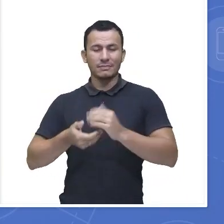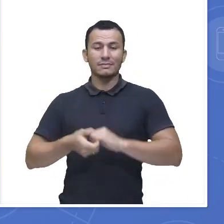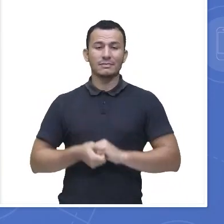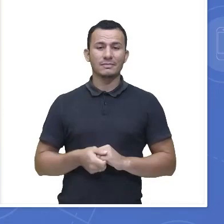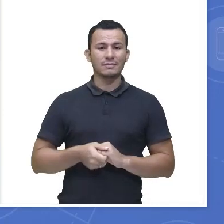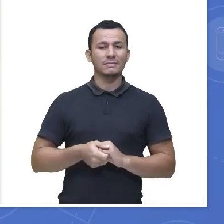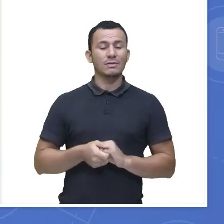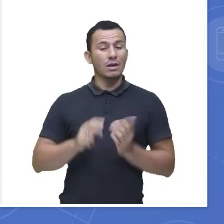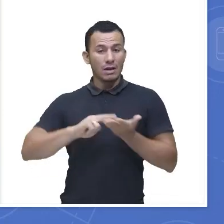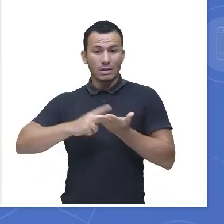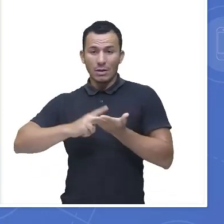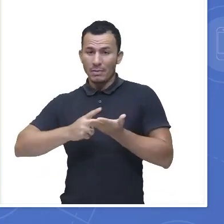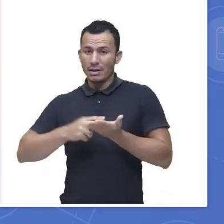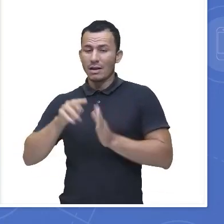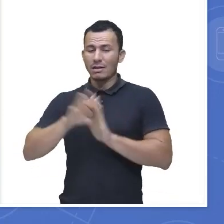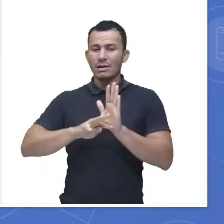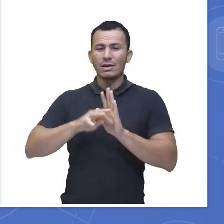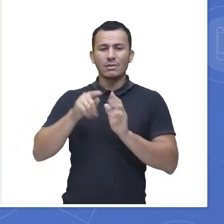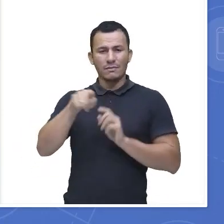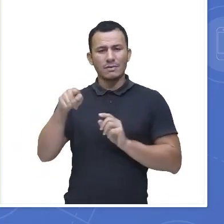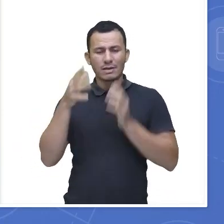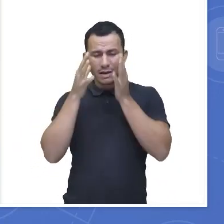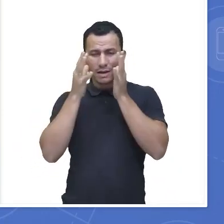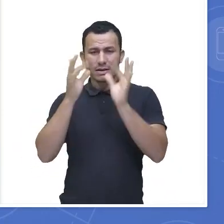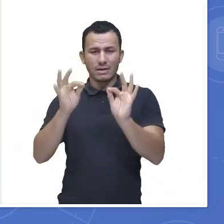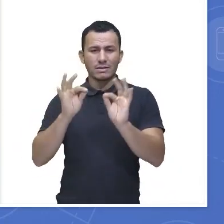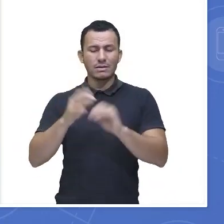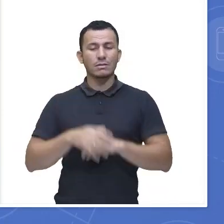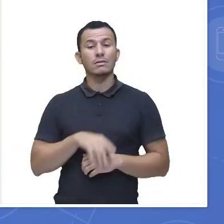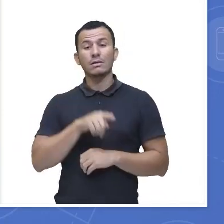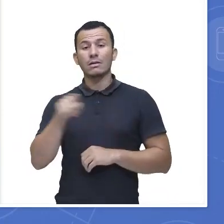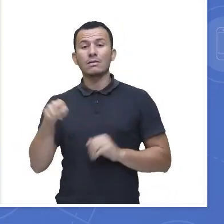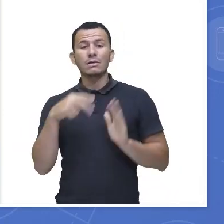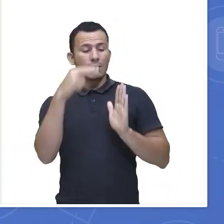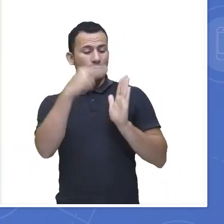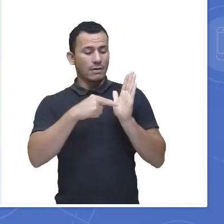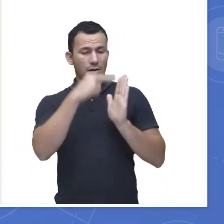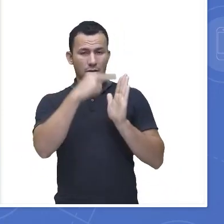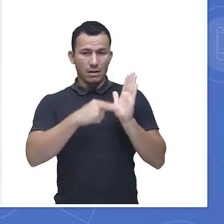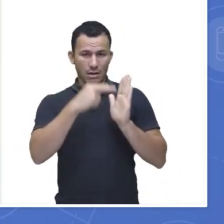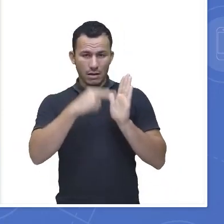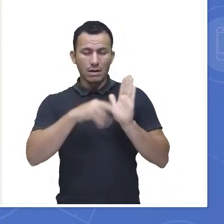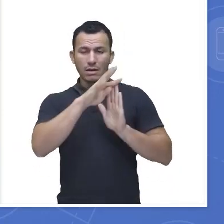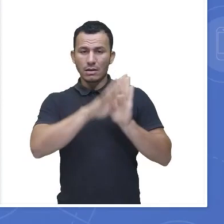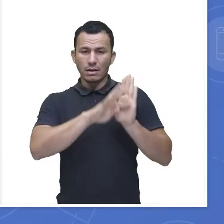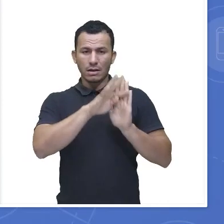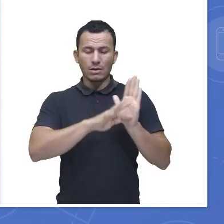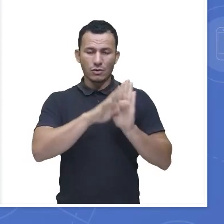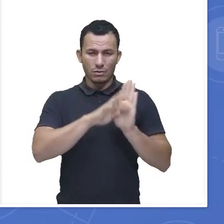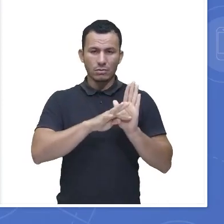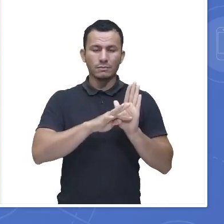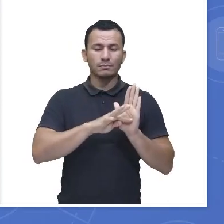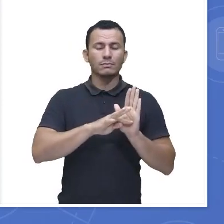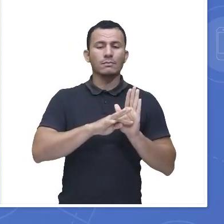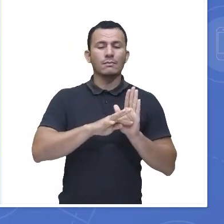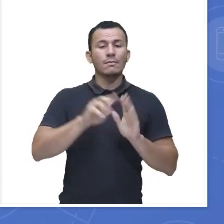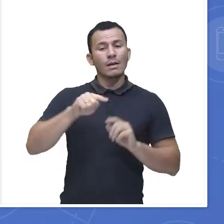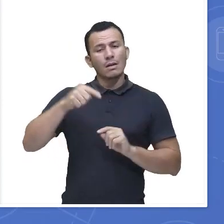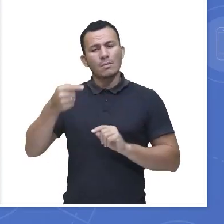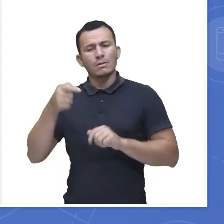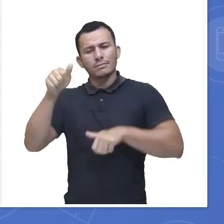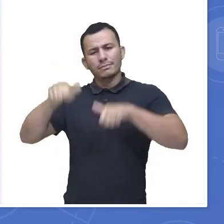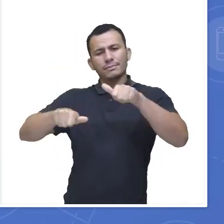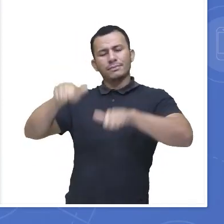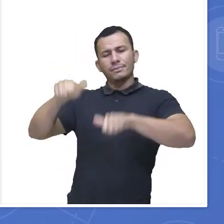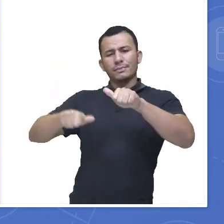interativa, interpretar, e eu quero que você preste muita atenção. Gente, você vai ler o texto e analisar.